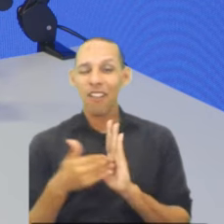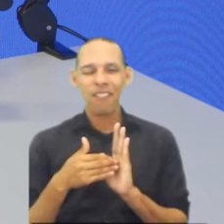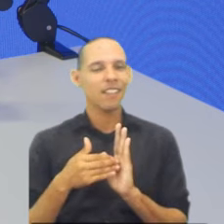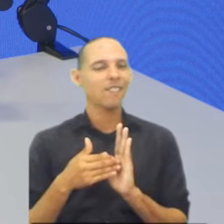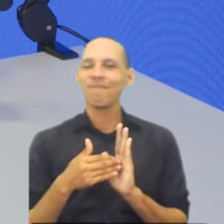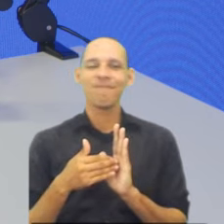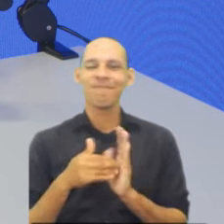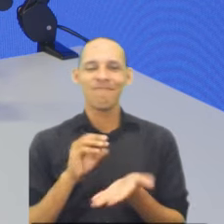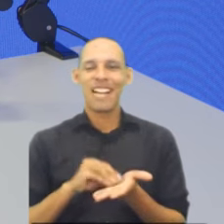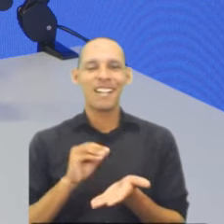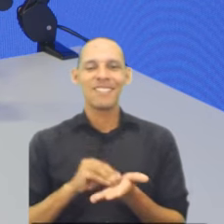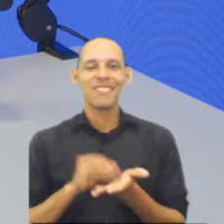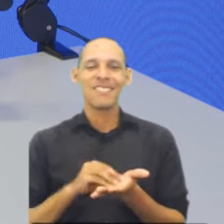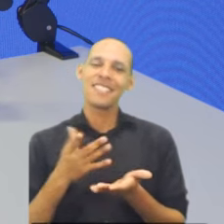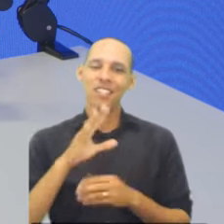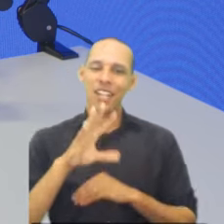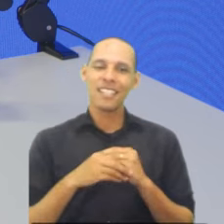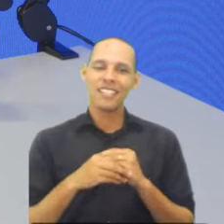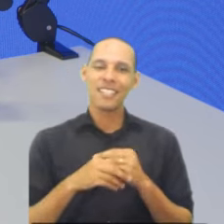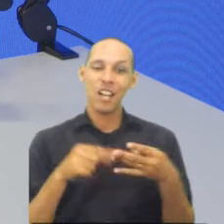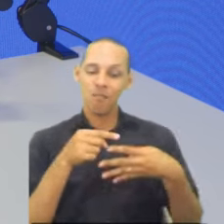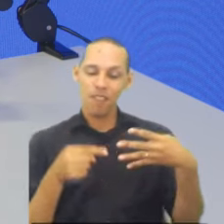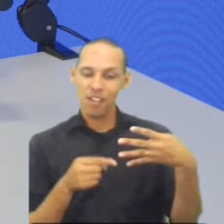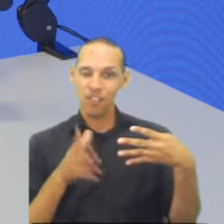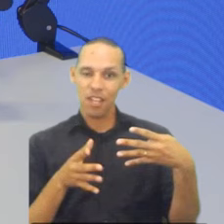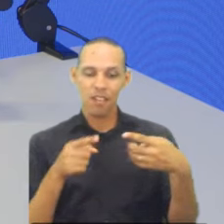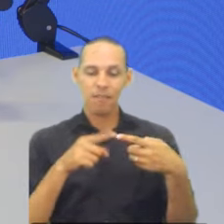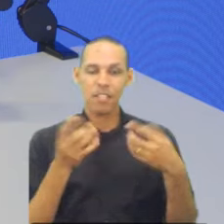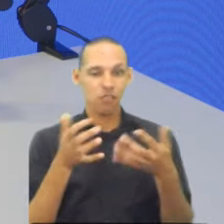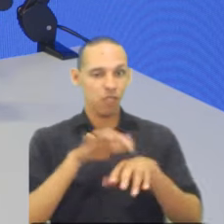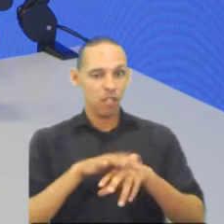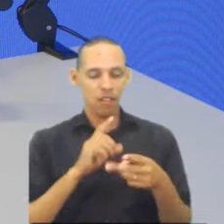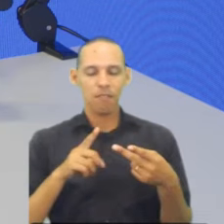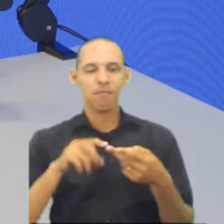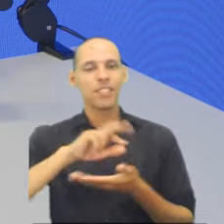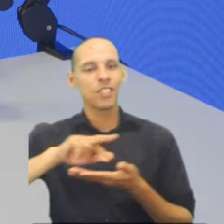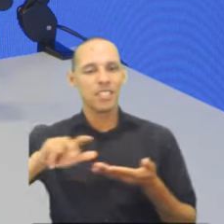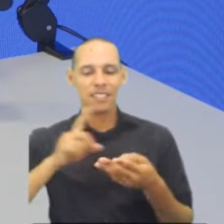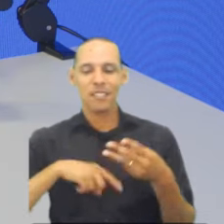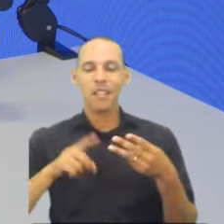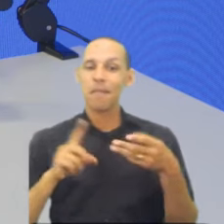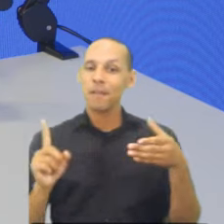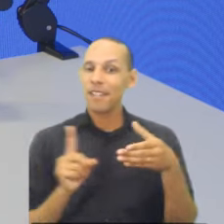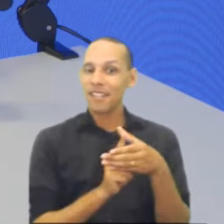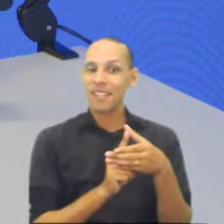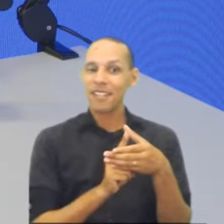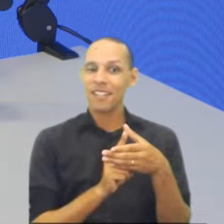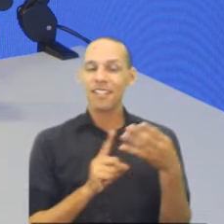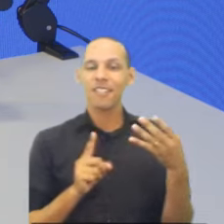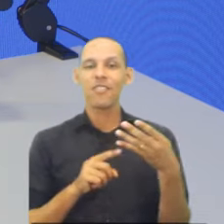na sua totalidade não tá então já já são quatro qual que é inclusão diversidade dividade e